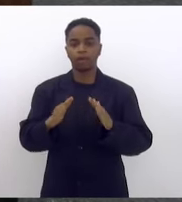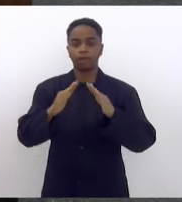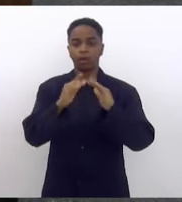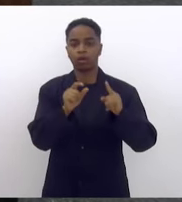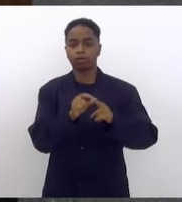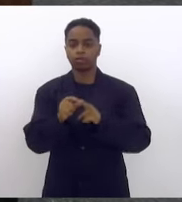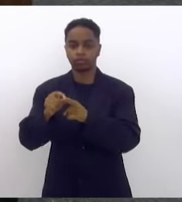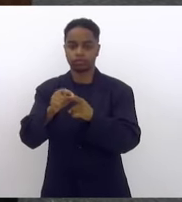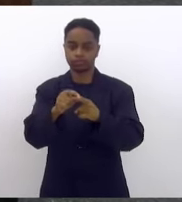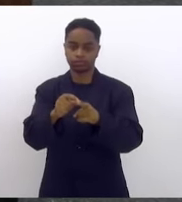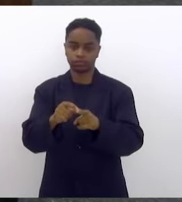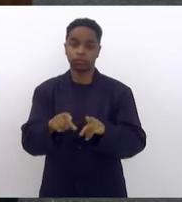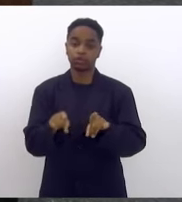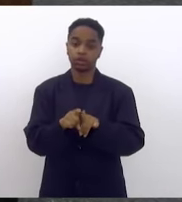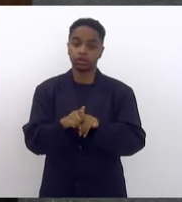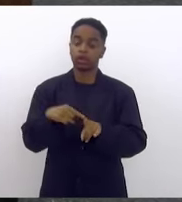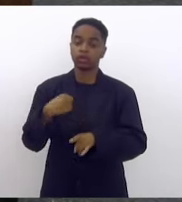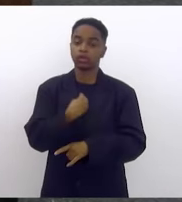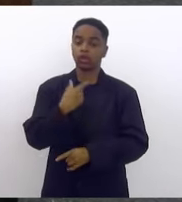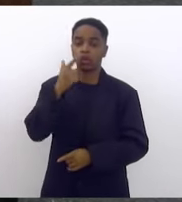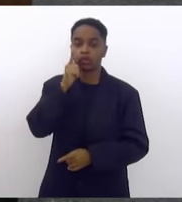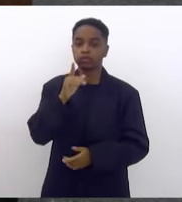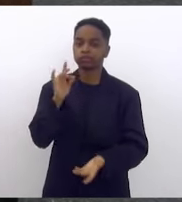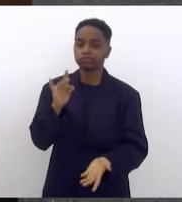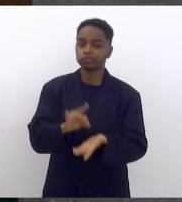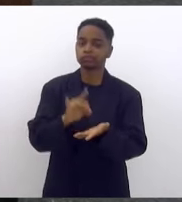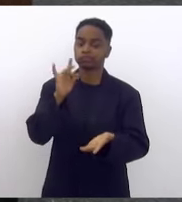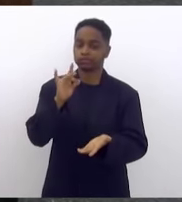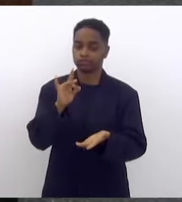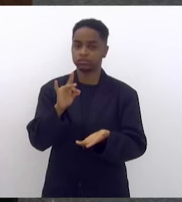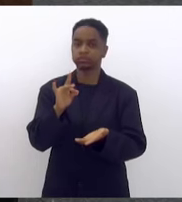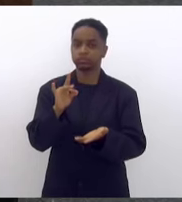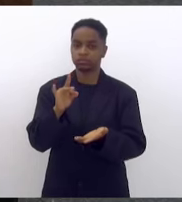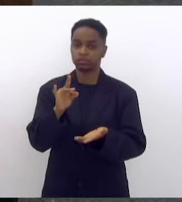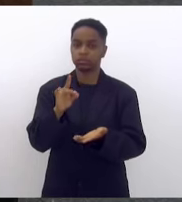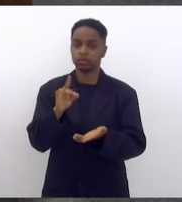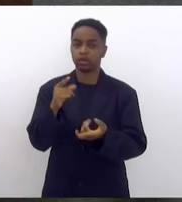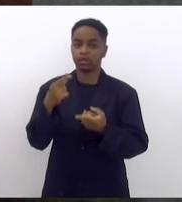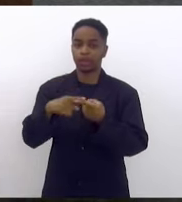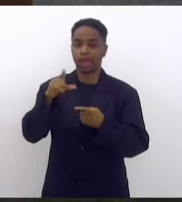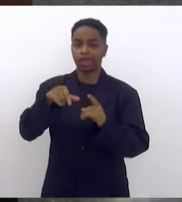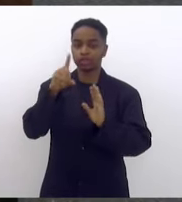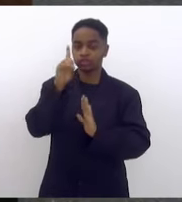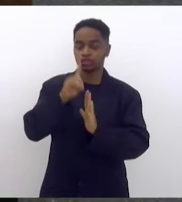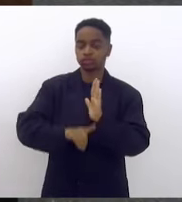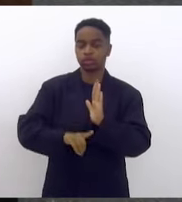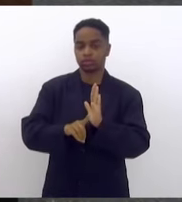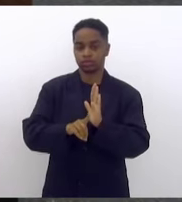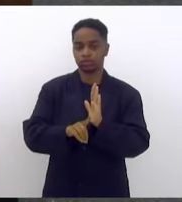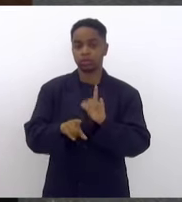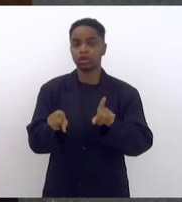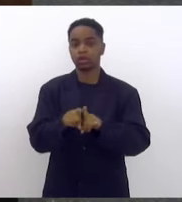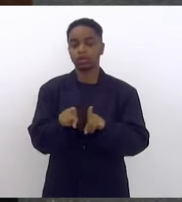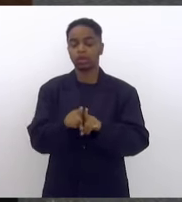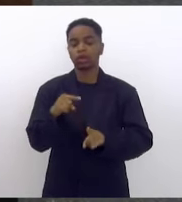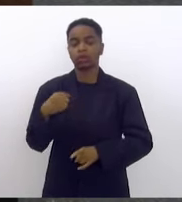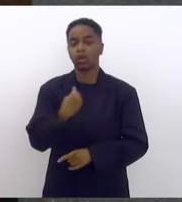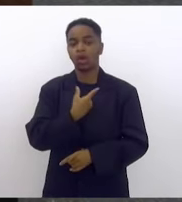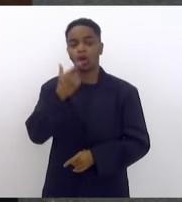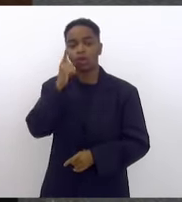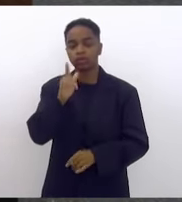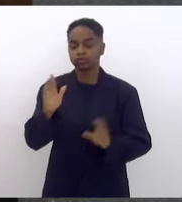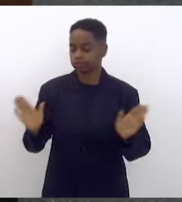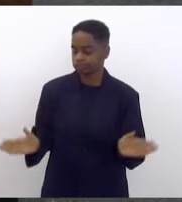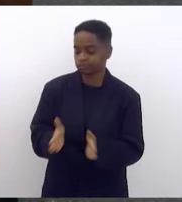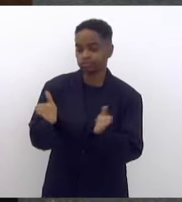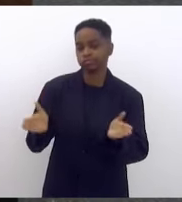periférica. É a gente poder consolidar enquanto um direito, é a gente poder fomentar